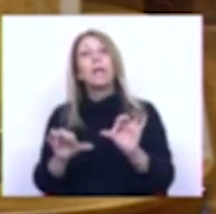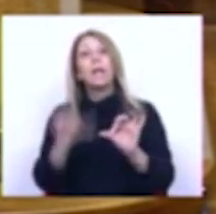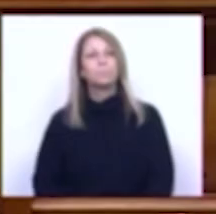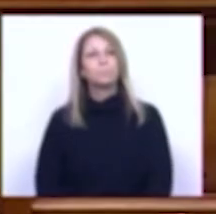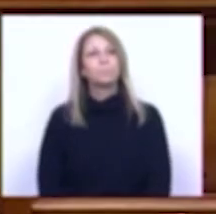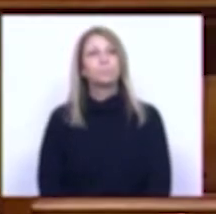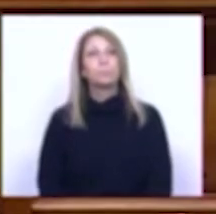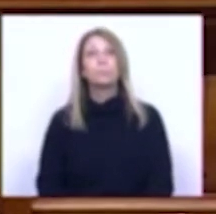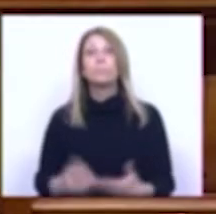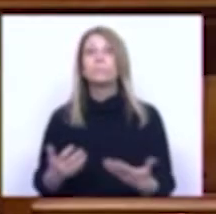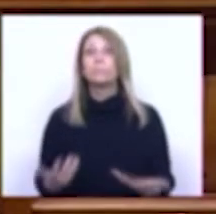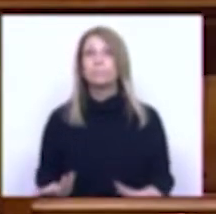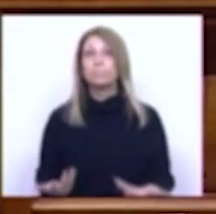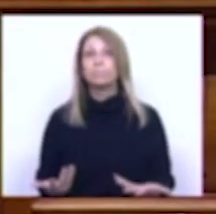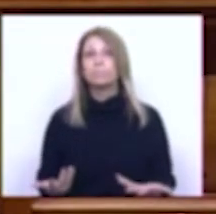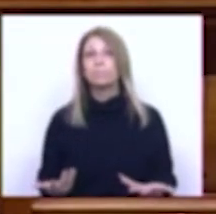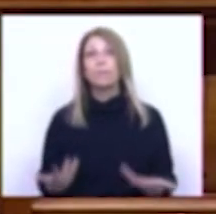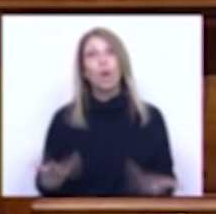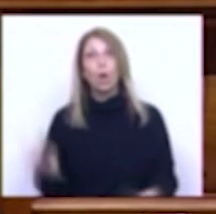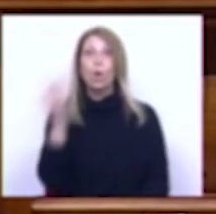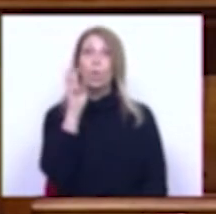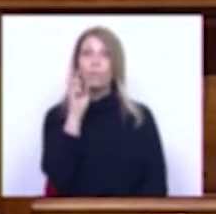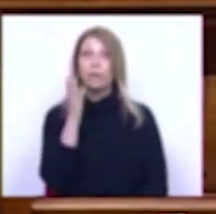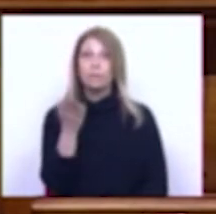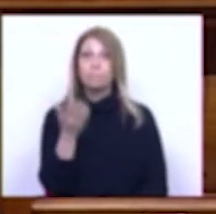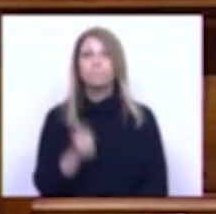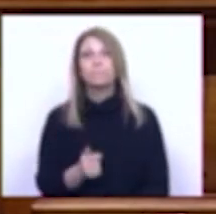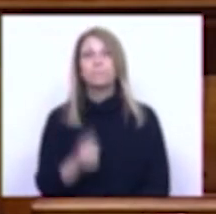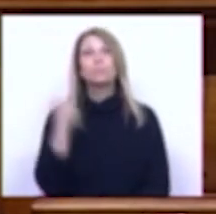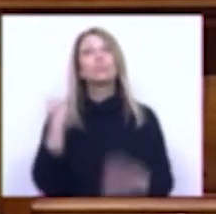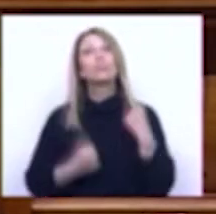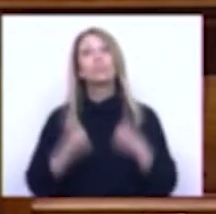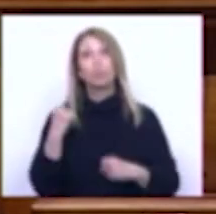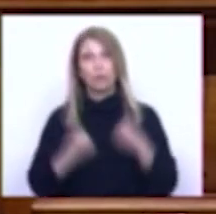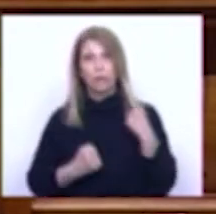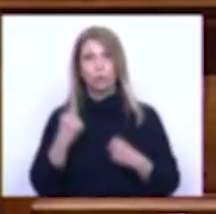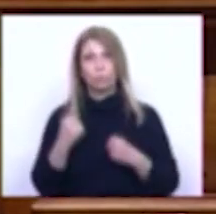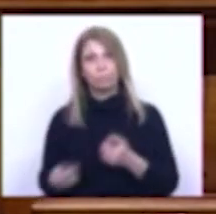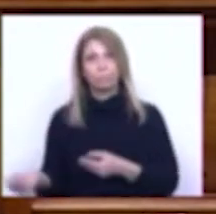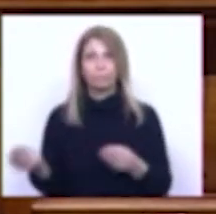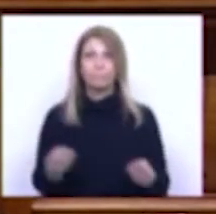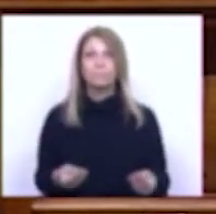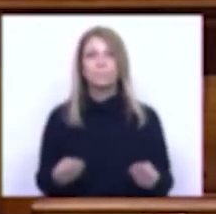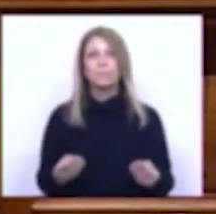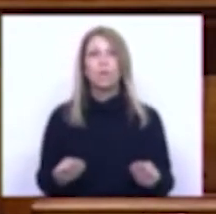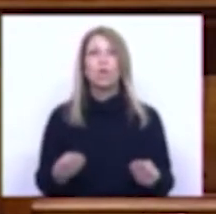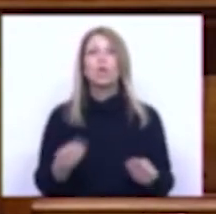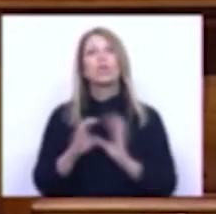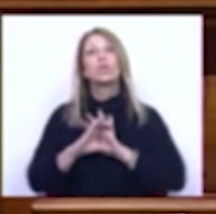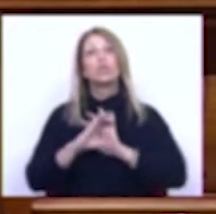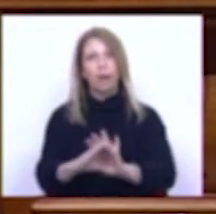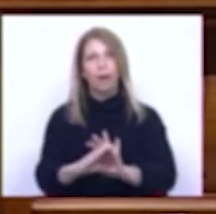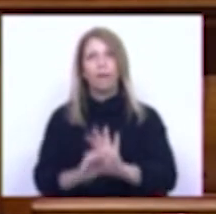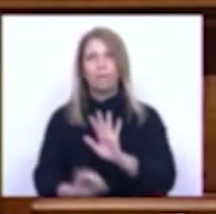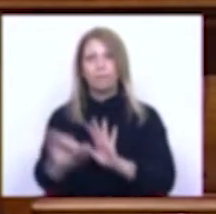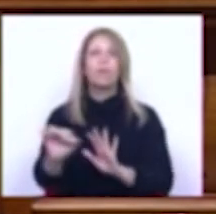relação ao que sucedeu. Vamos então ouvir o protesto apresentado pelo Chega. Faça